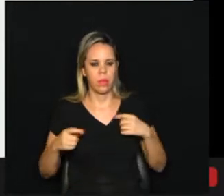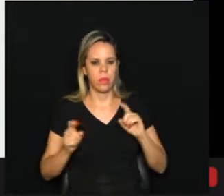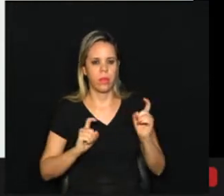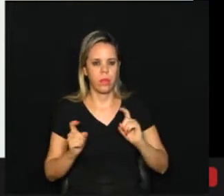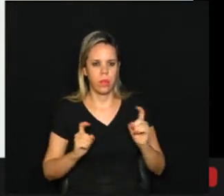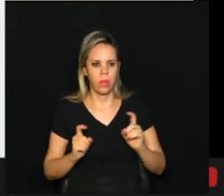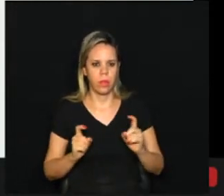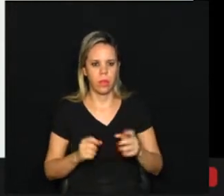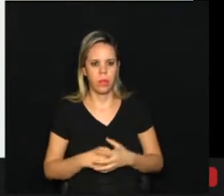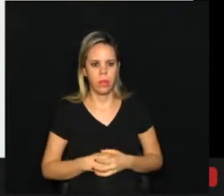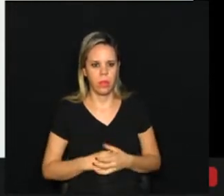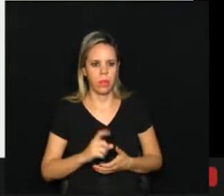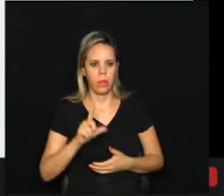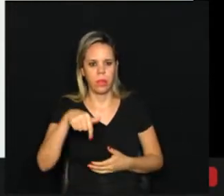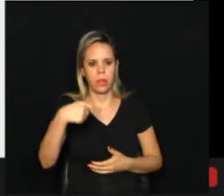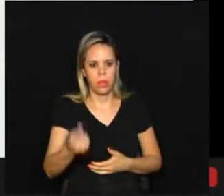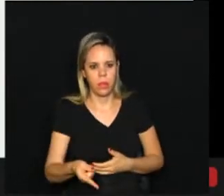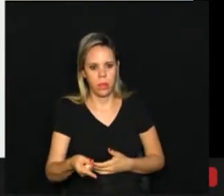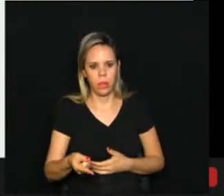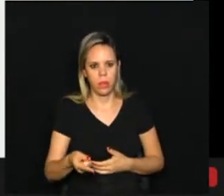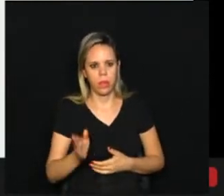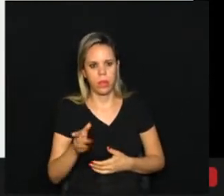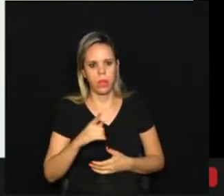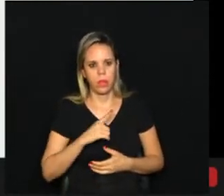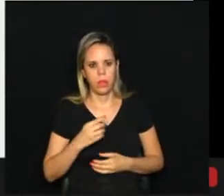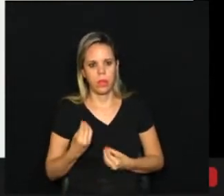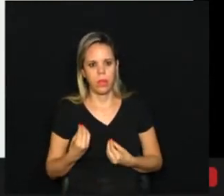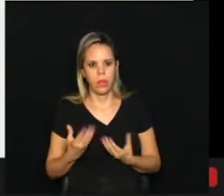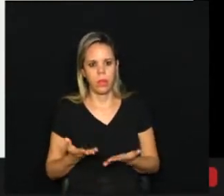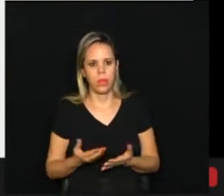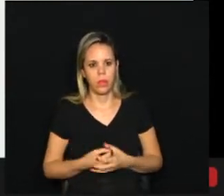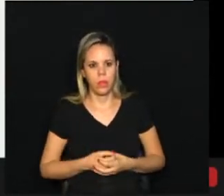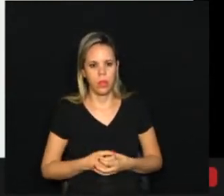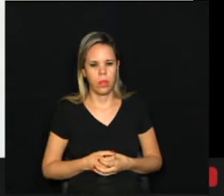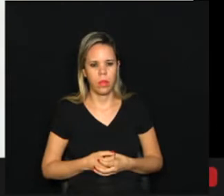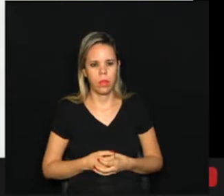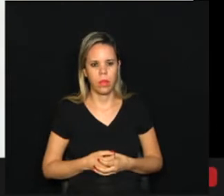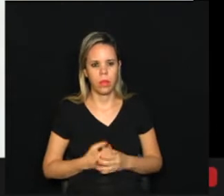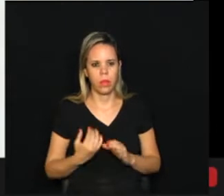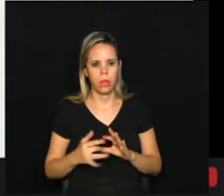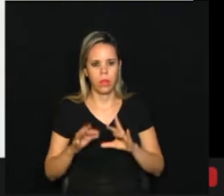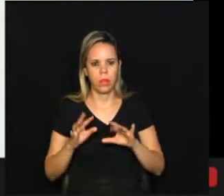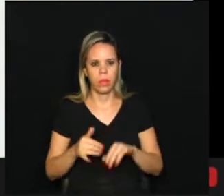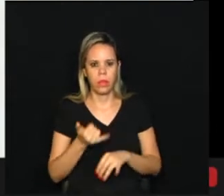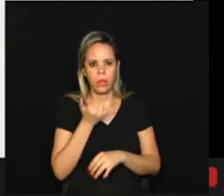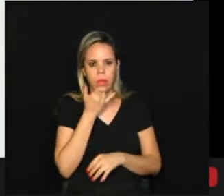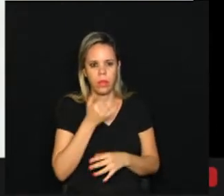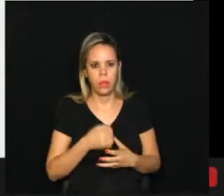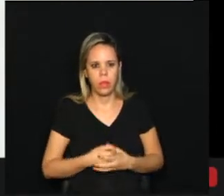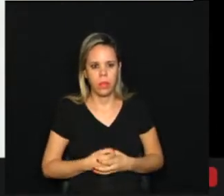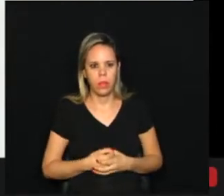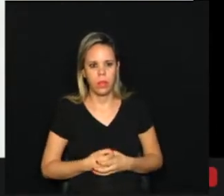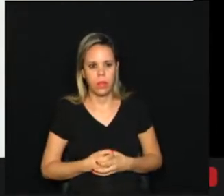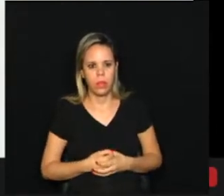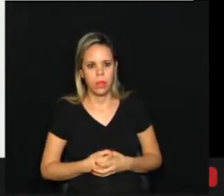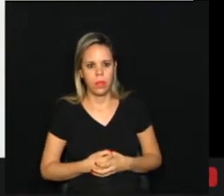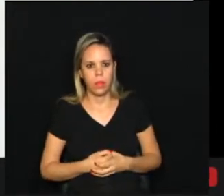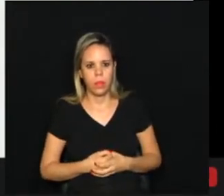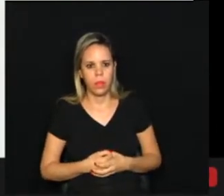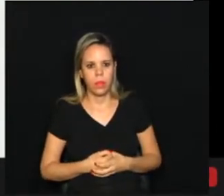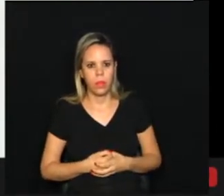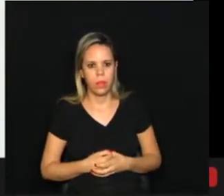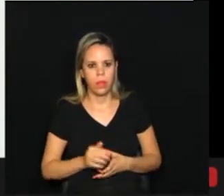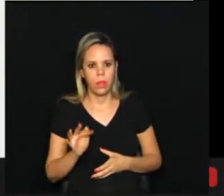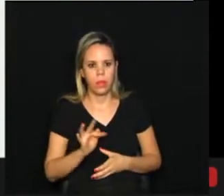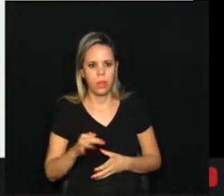diretora, depois de já ter enviado a mensagem de desculpas formais, que